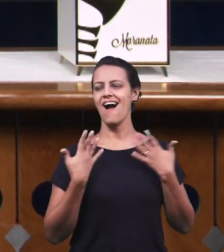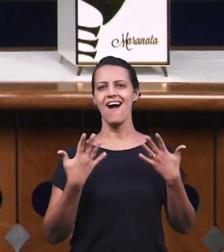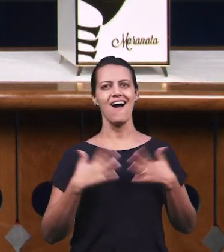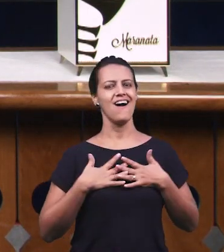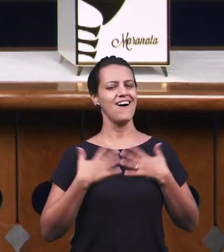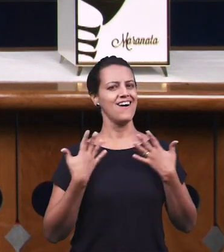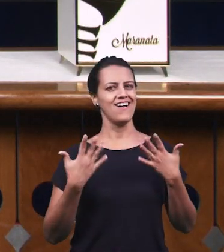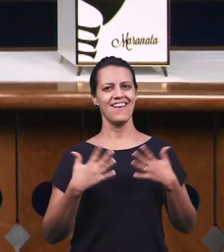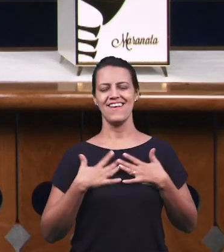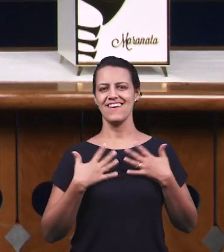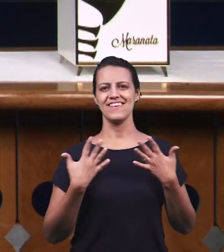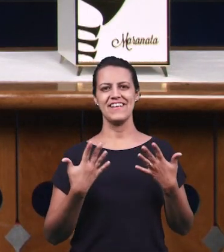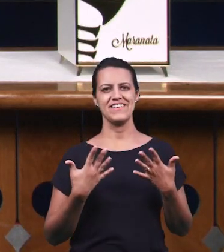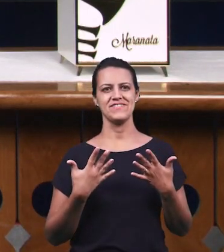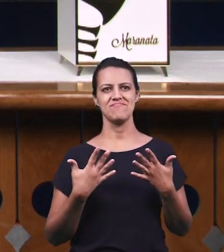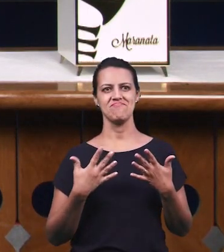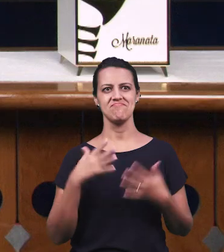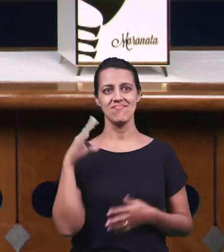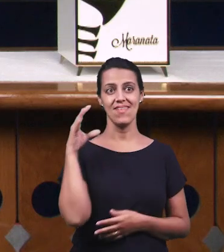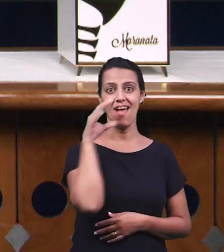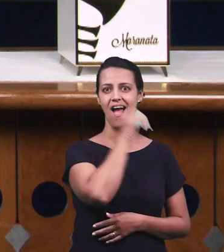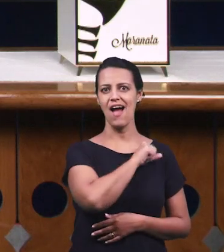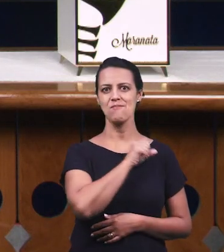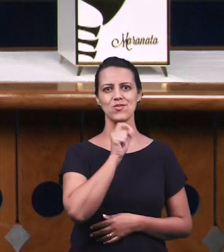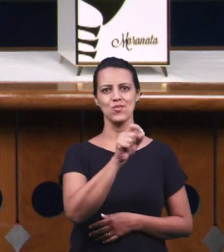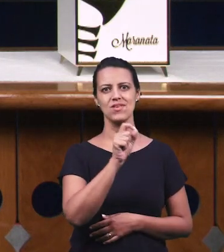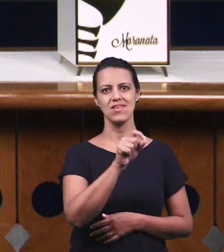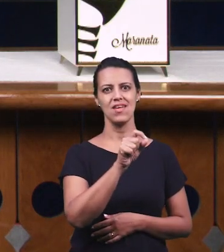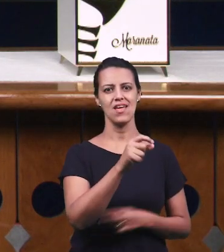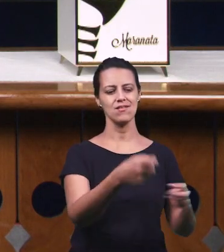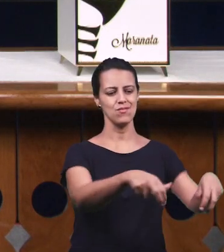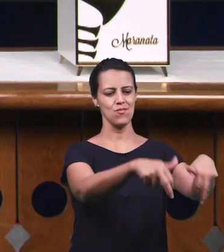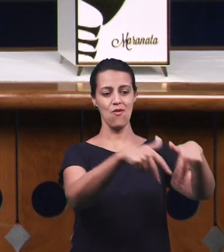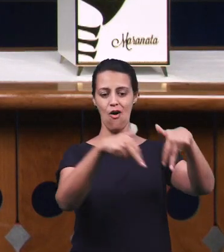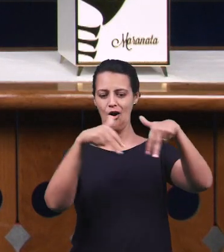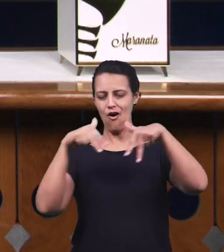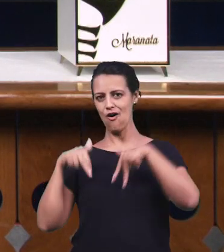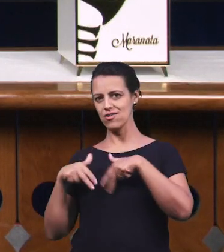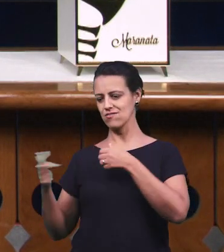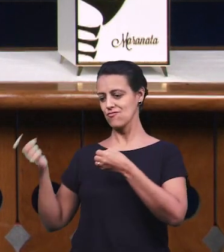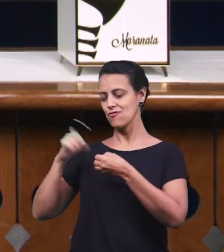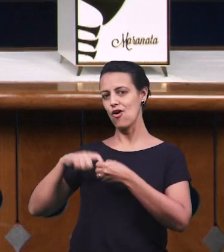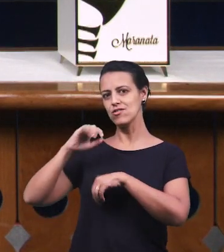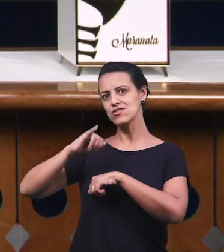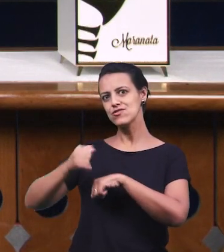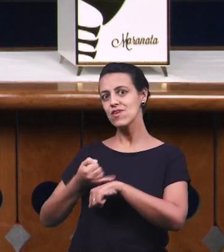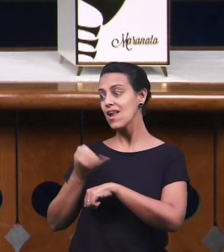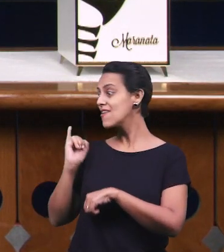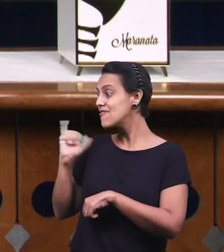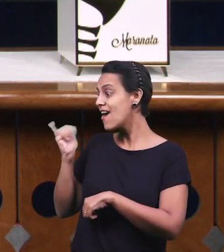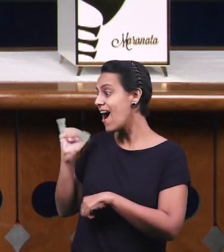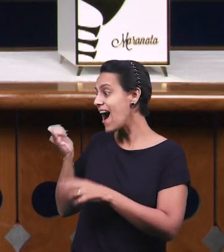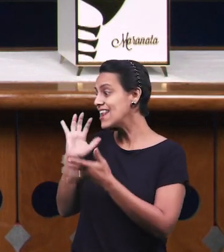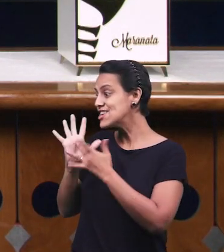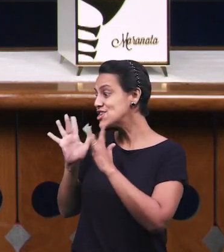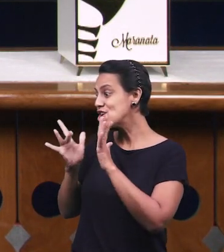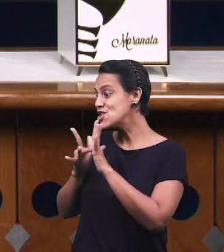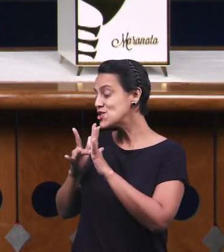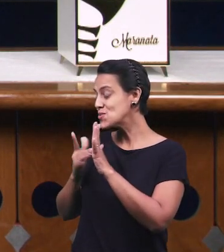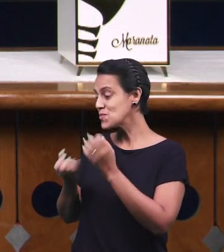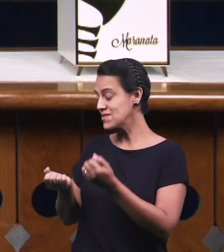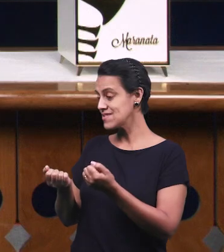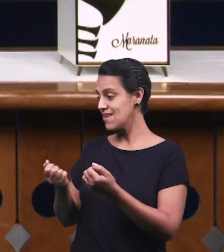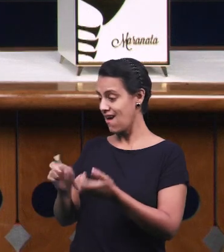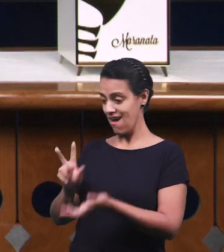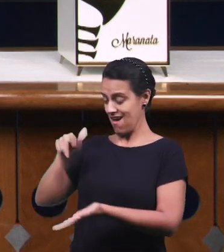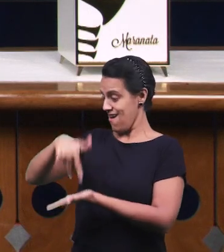voltaram para Jerusalém para anunciar aos outros que Jesus havia se revelado a eles, que eles